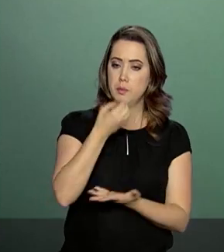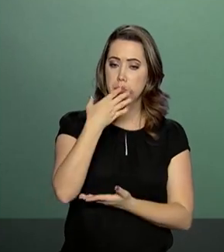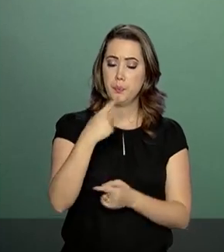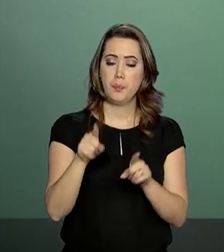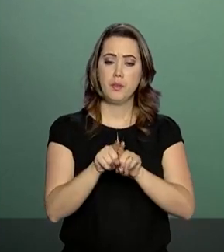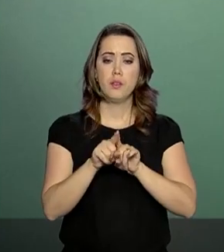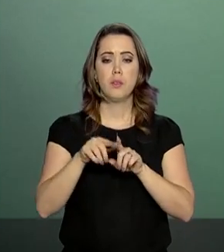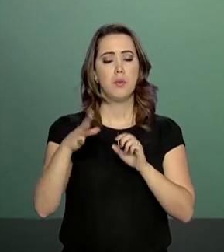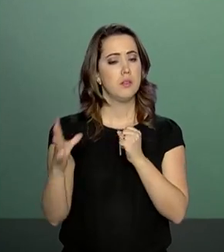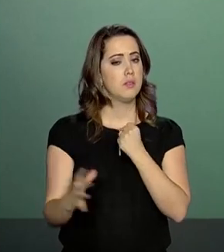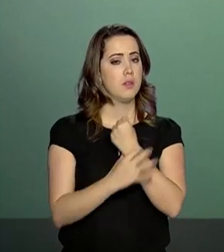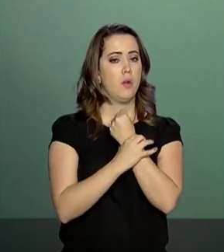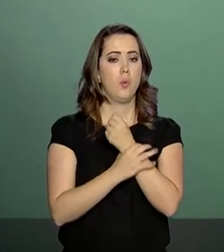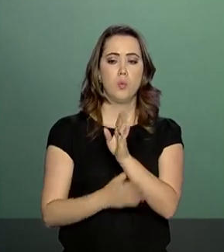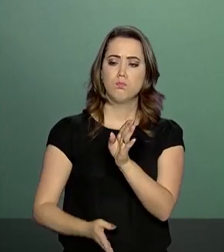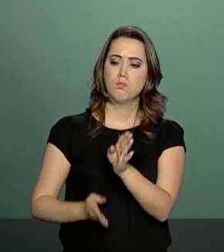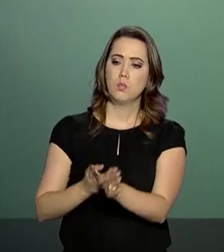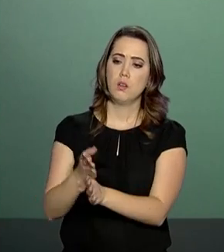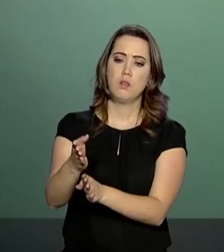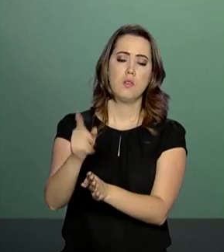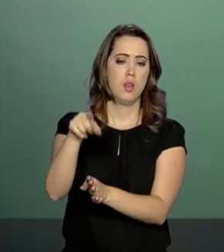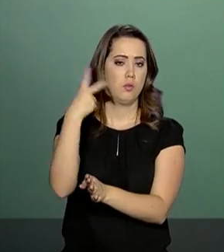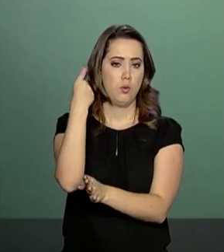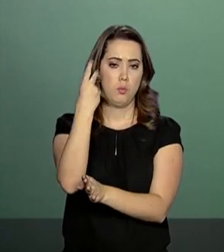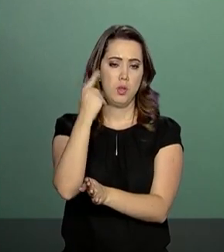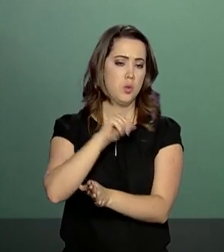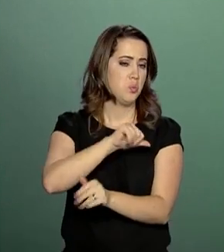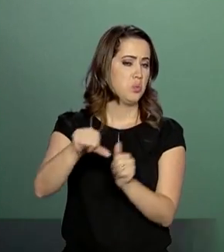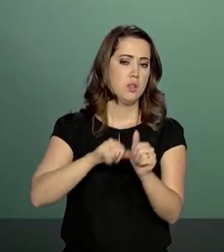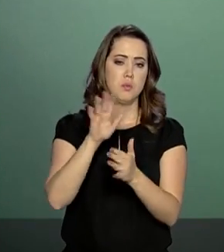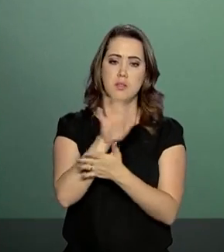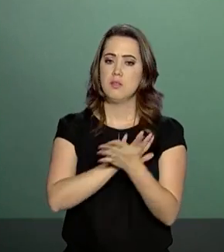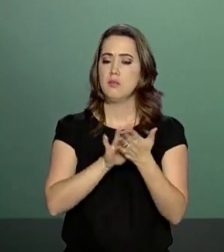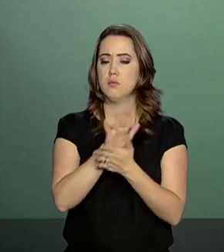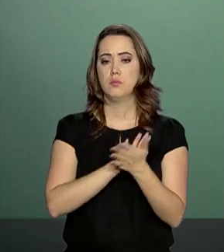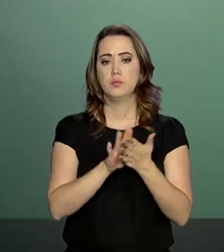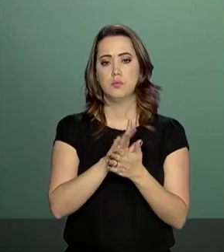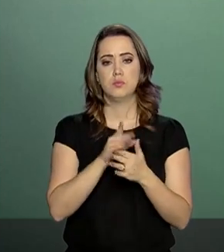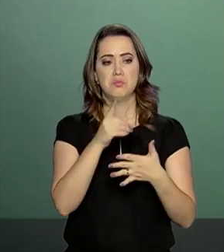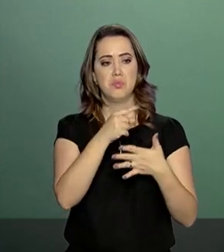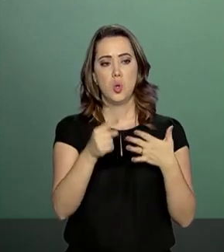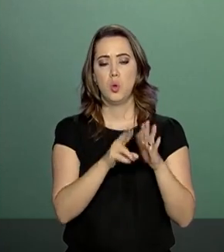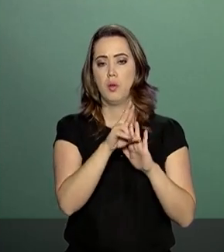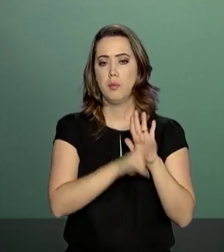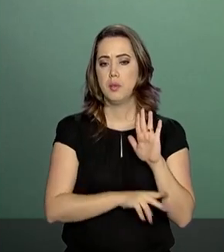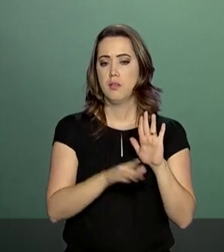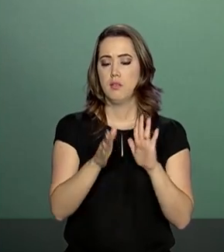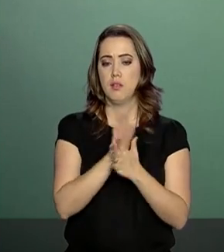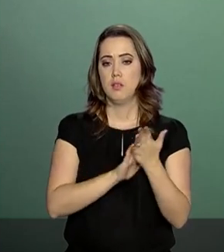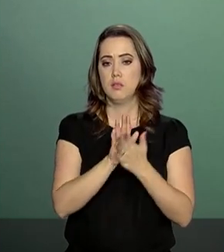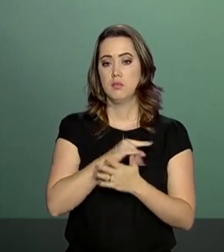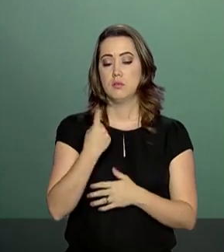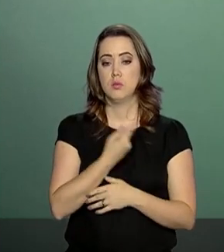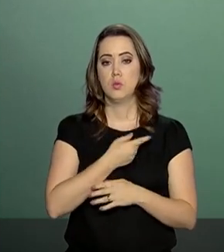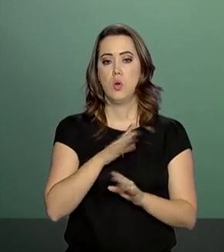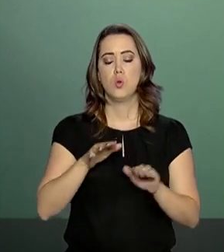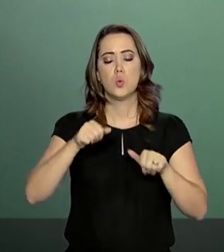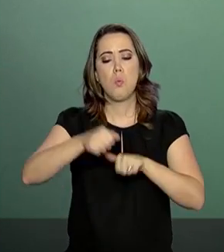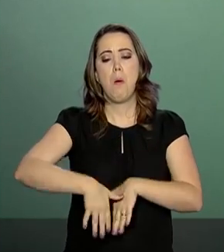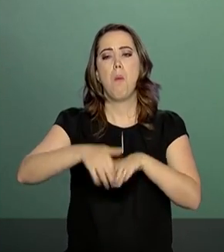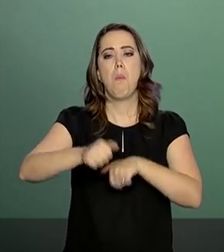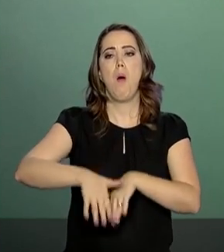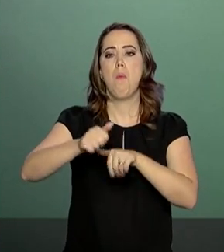e a questão de segurança na faixa de Fronteira é a normal nós não mudamos absolutamente nenhum dos padrões de comportamento com as nossas tropas